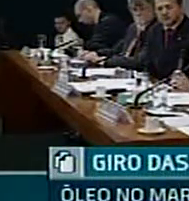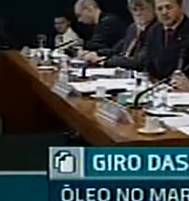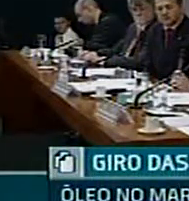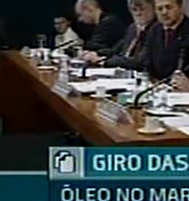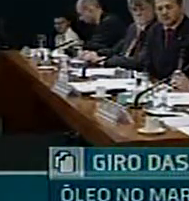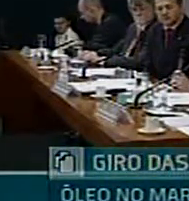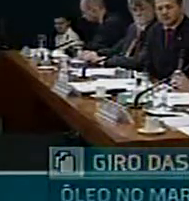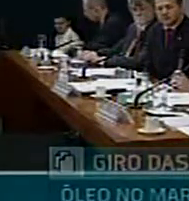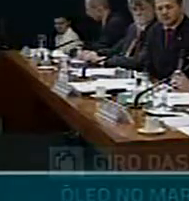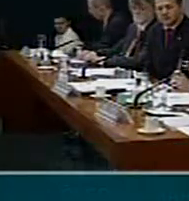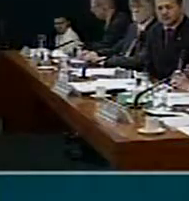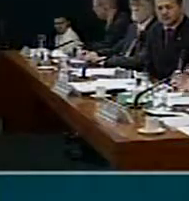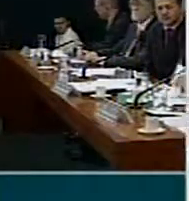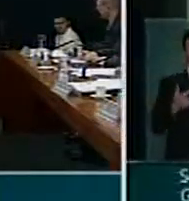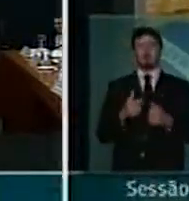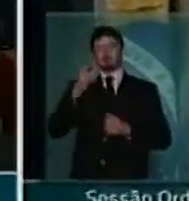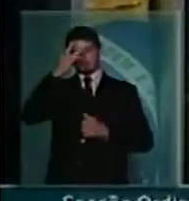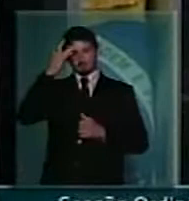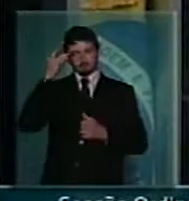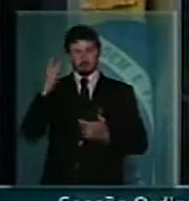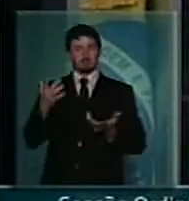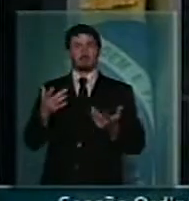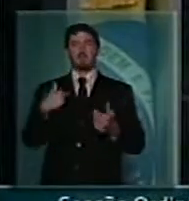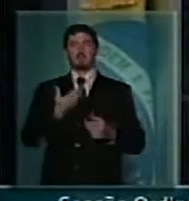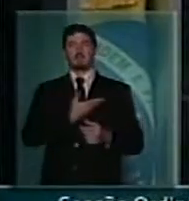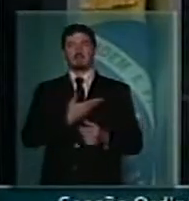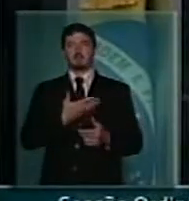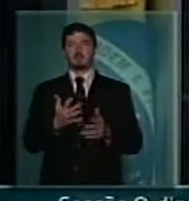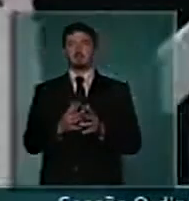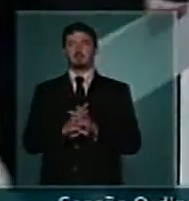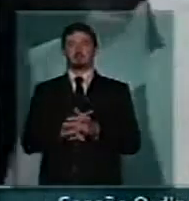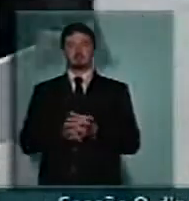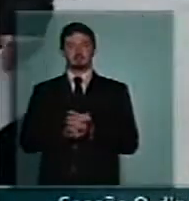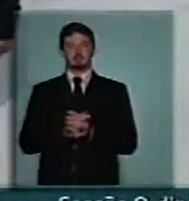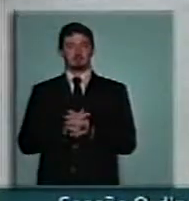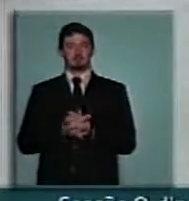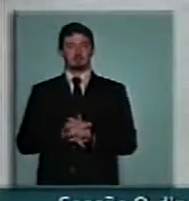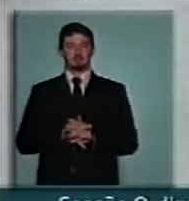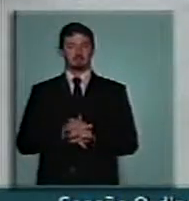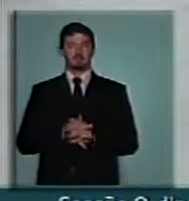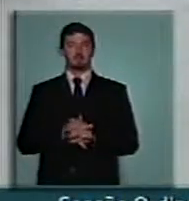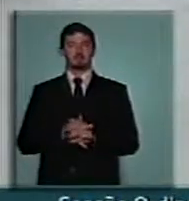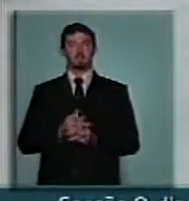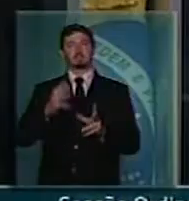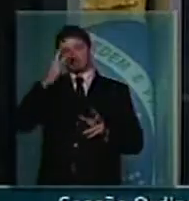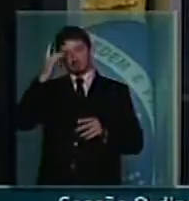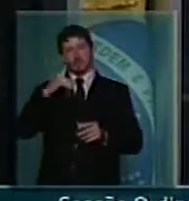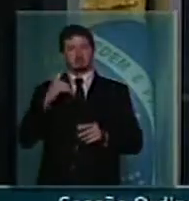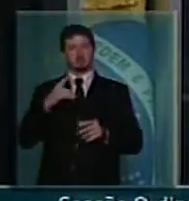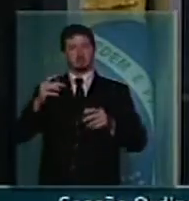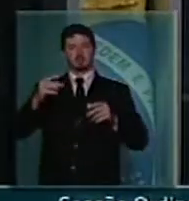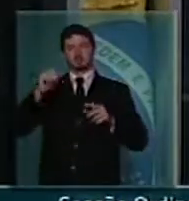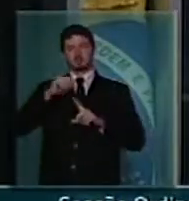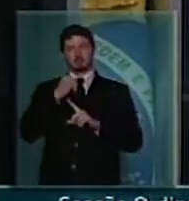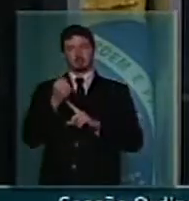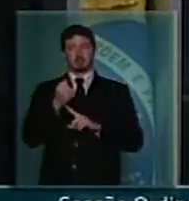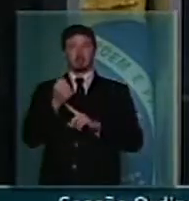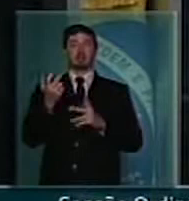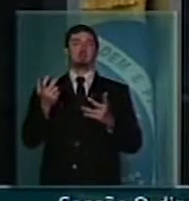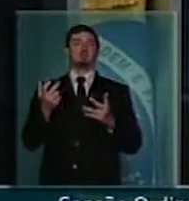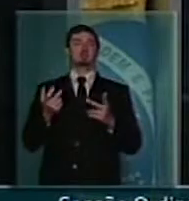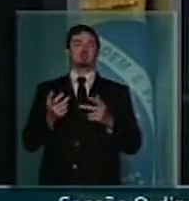senhor é um dos defensores ardorosos do SUS, meu colega na Comissão de Seguridade Social. O SUS,